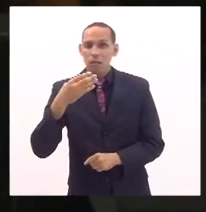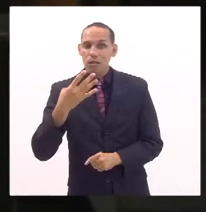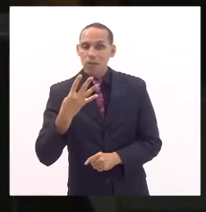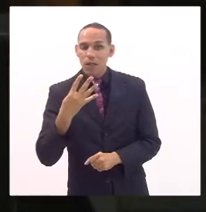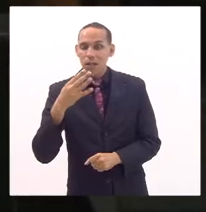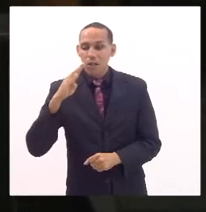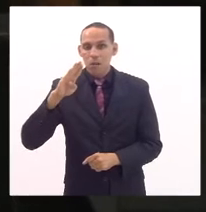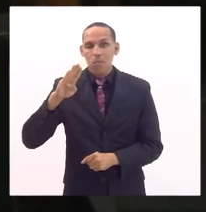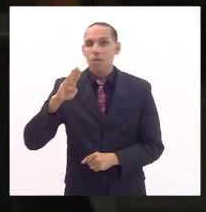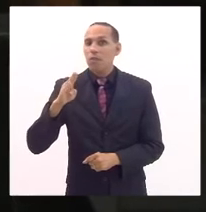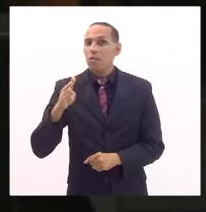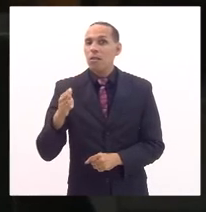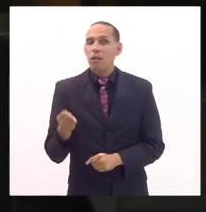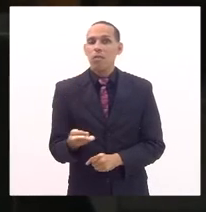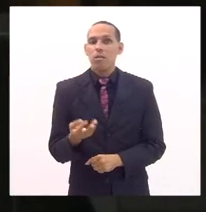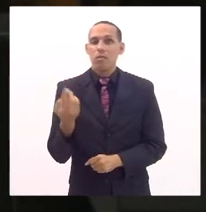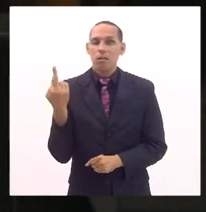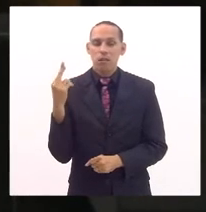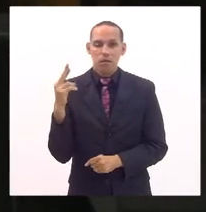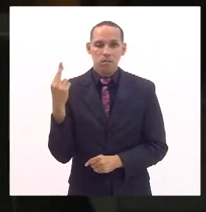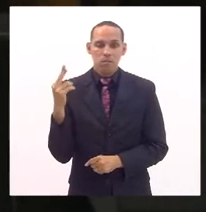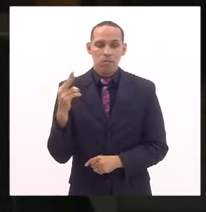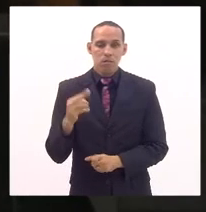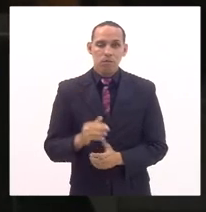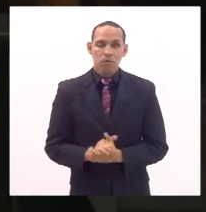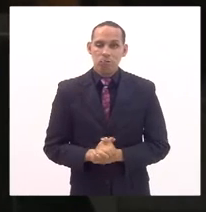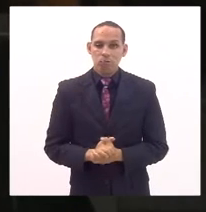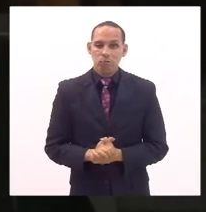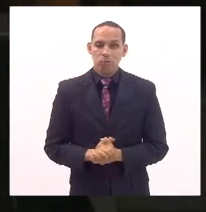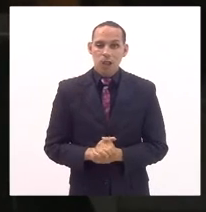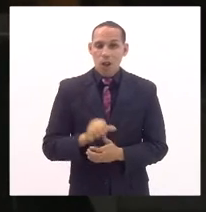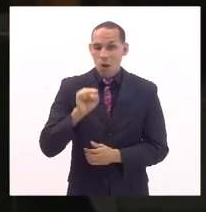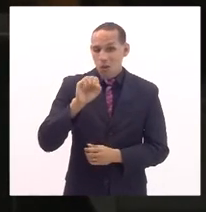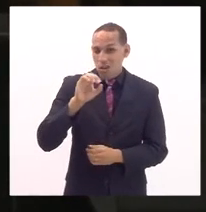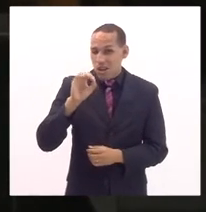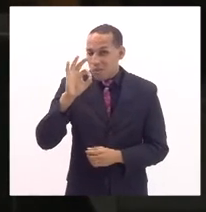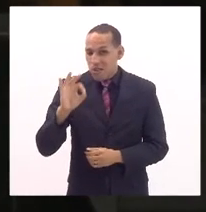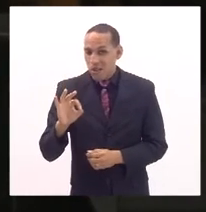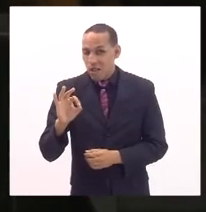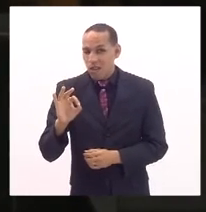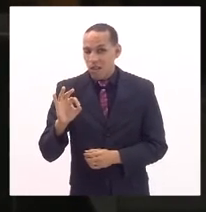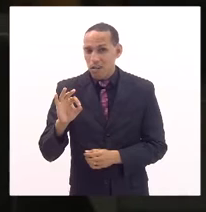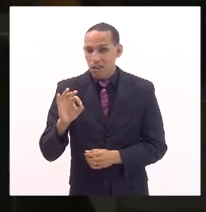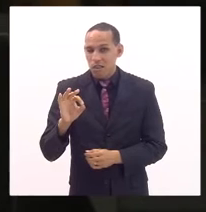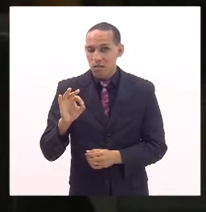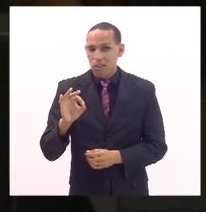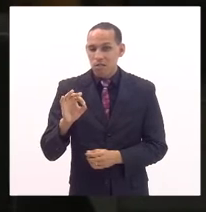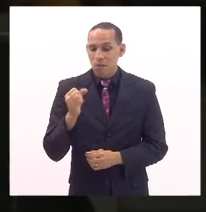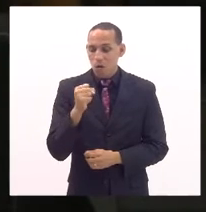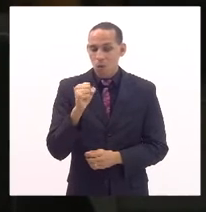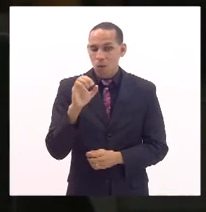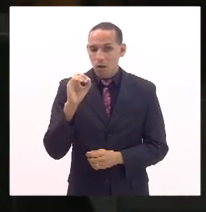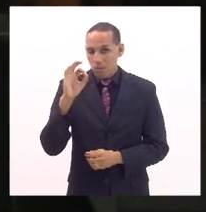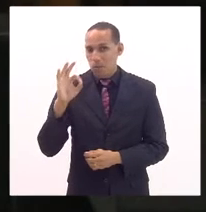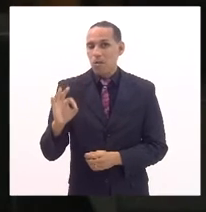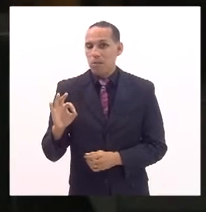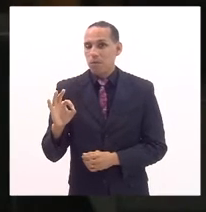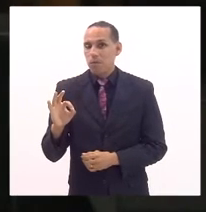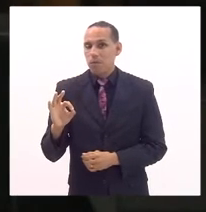184 milhões de reais dos quais 80 porcento e